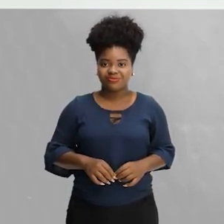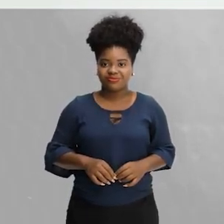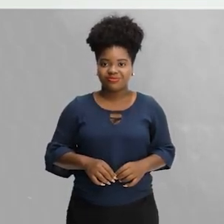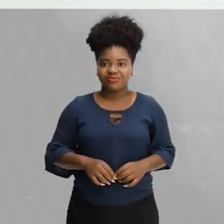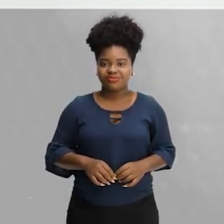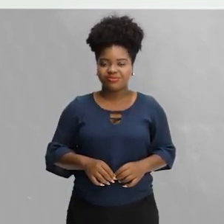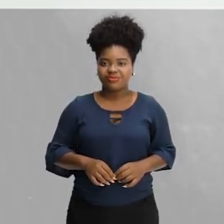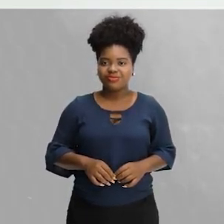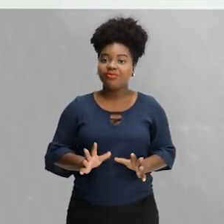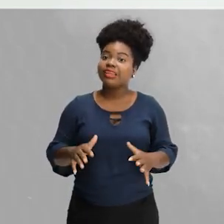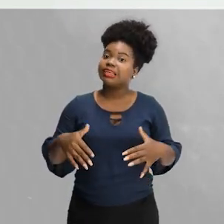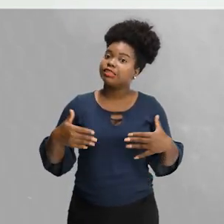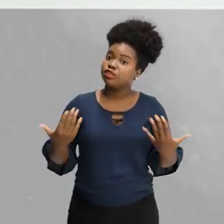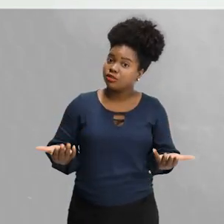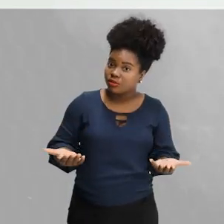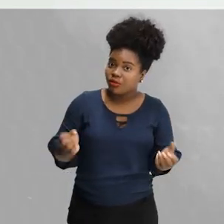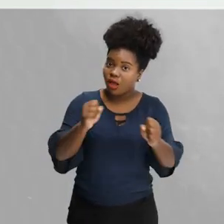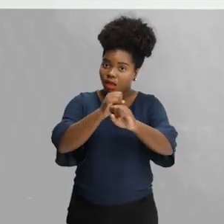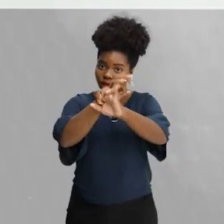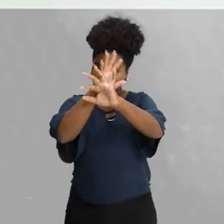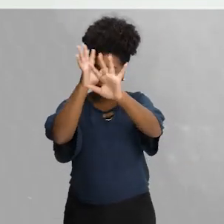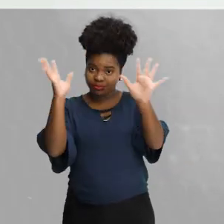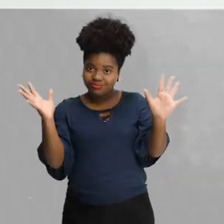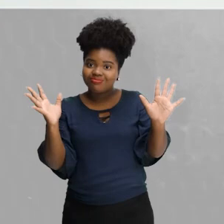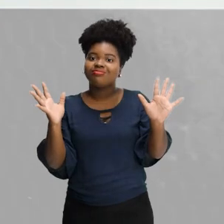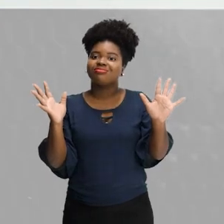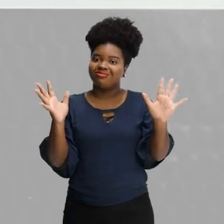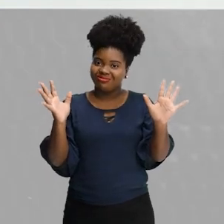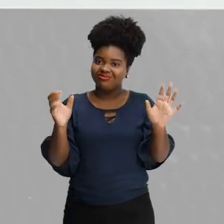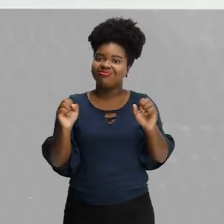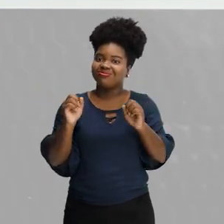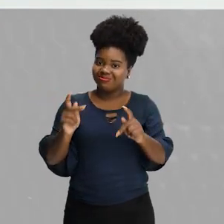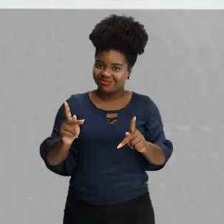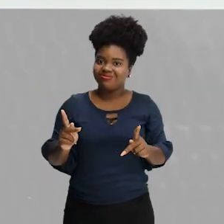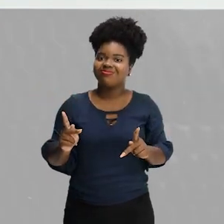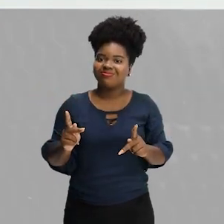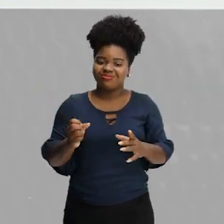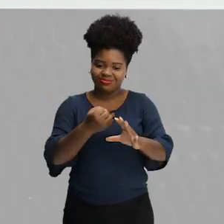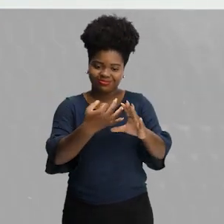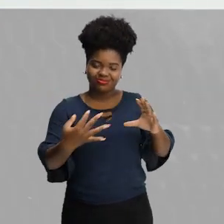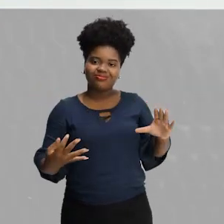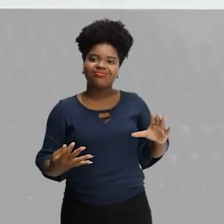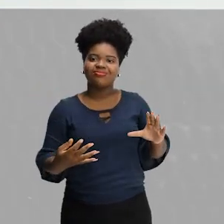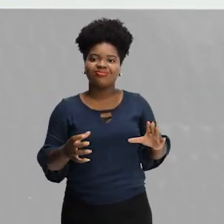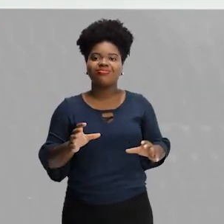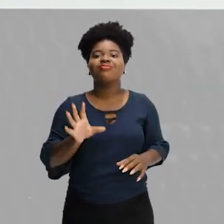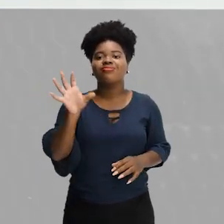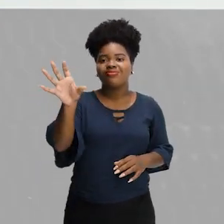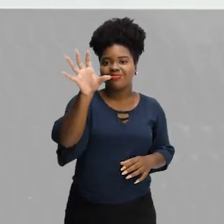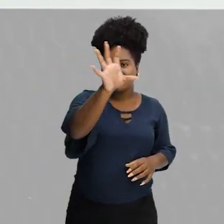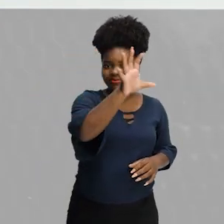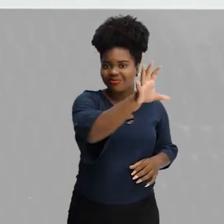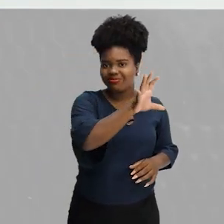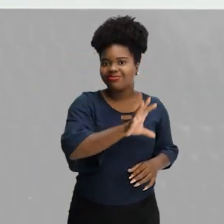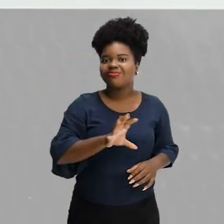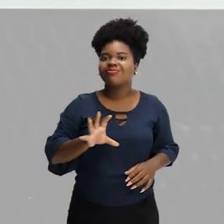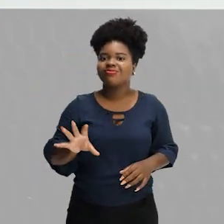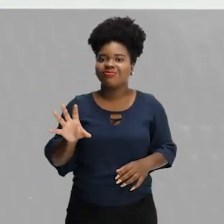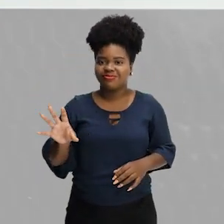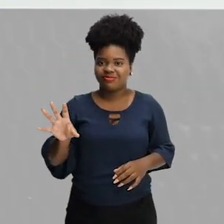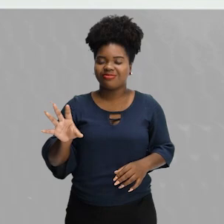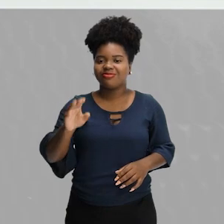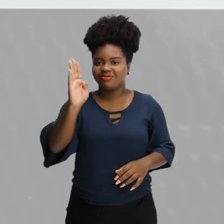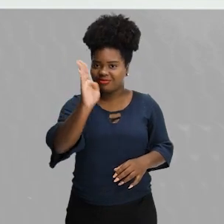Perfeito? Então, já sabemos parte das características do território brasileiro, ok? Muito grande e distribuído